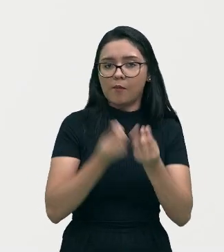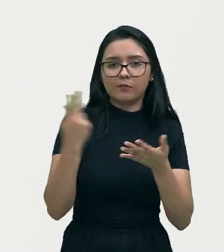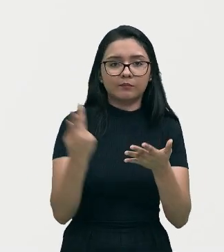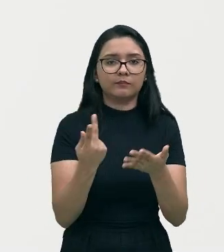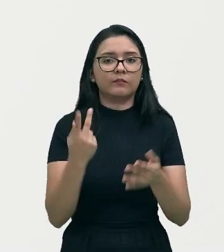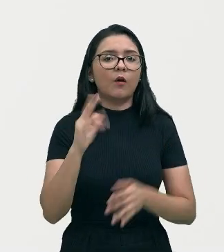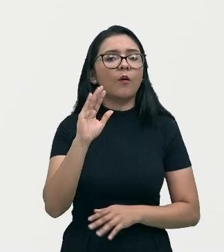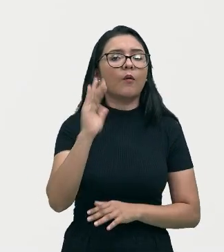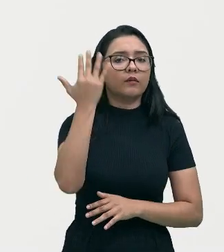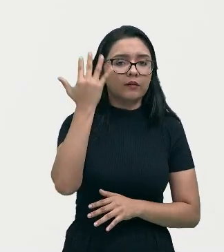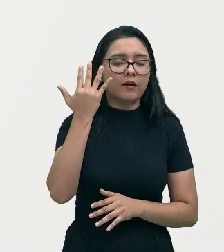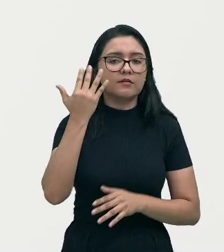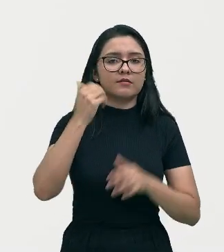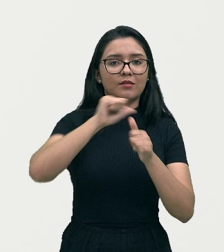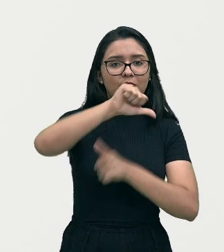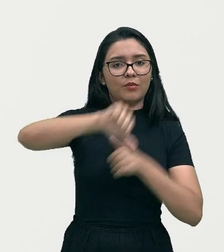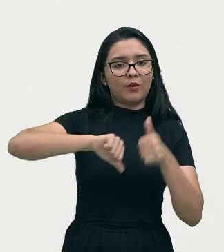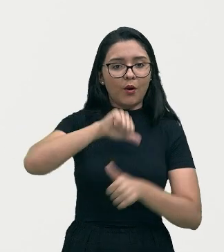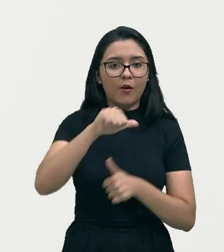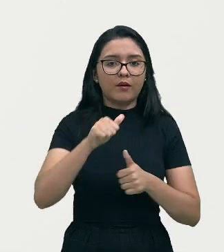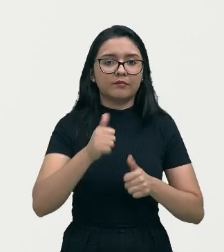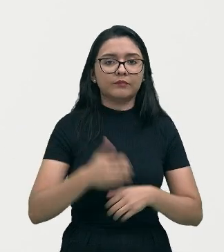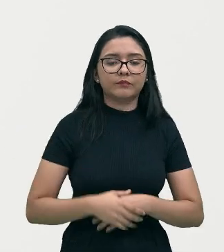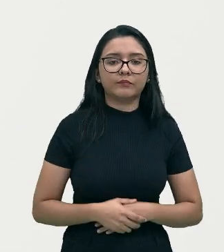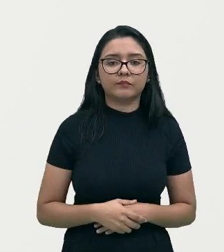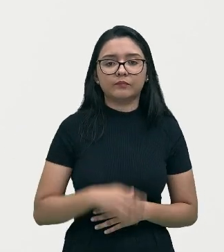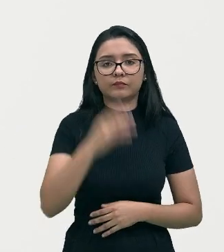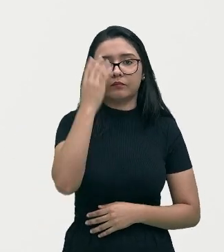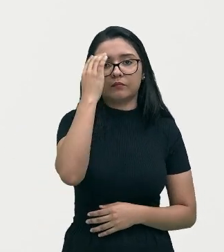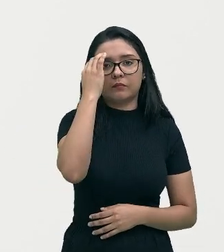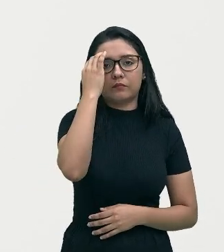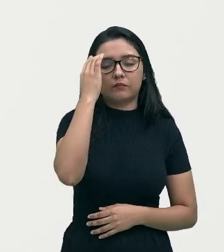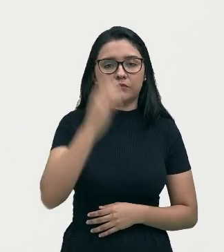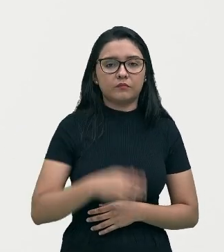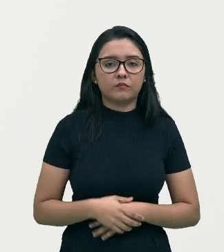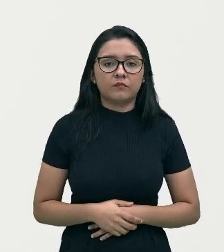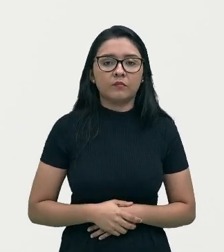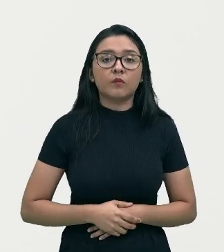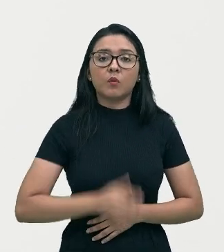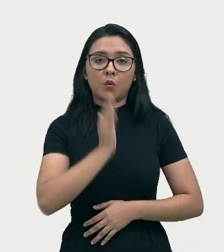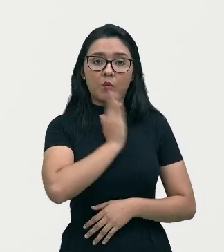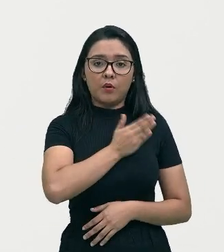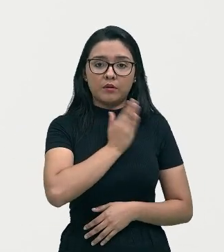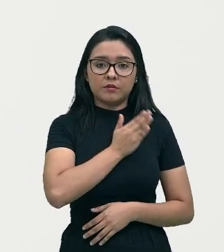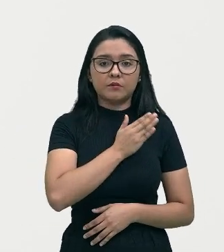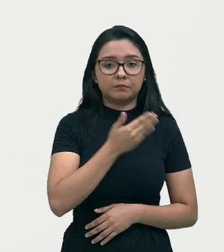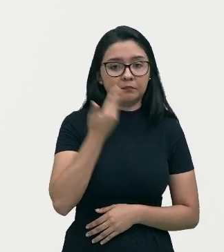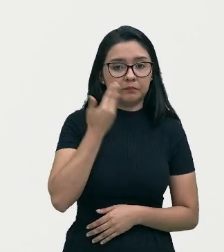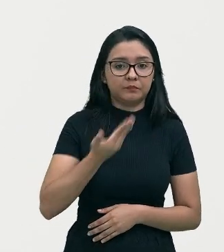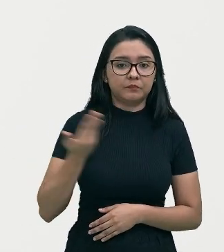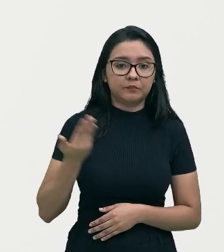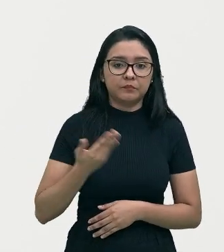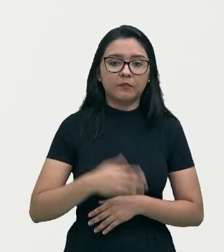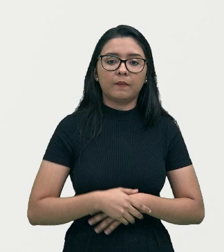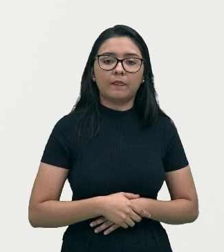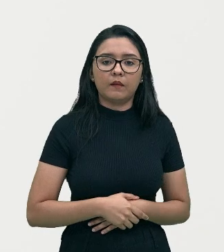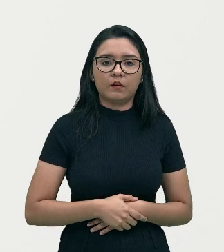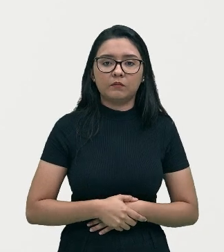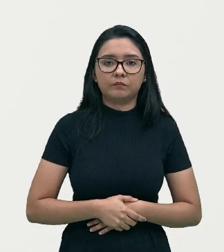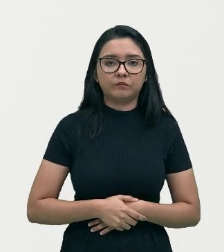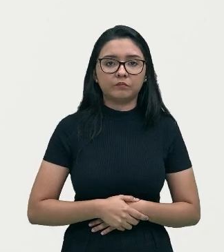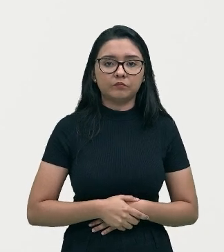troca gasosa, tá? Então, a gente observa aqui, olha só, o coração ao centro, né? A gente observa aqui o esquema, o